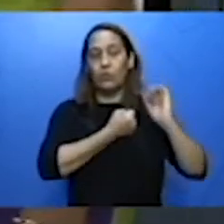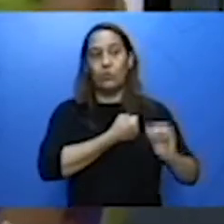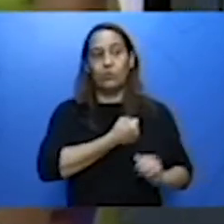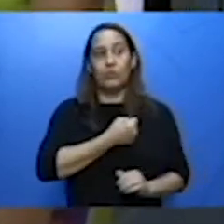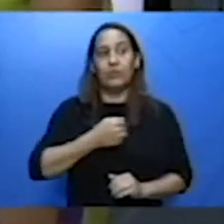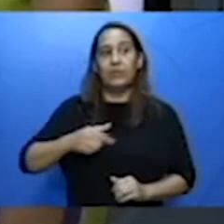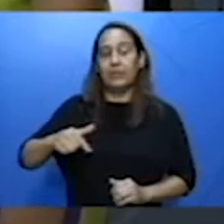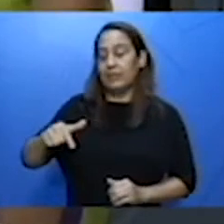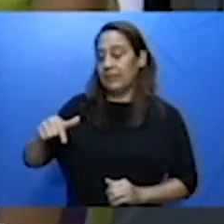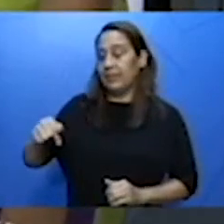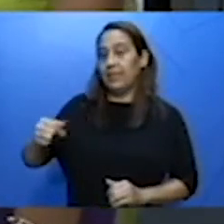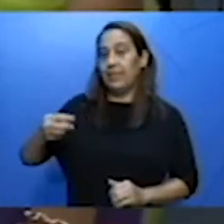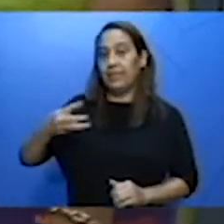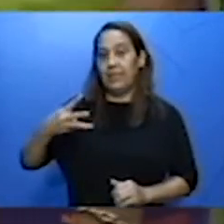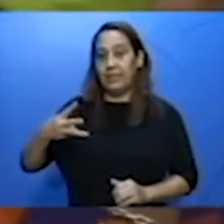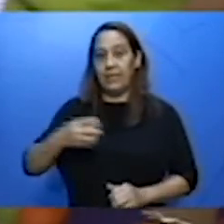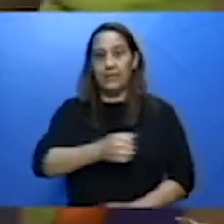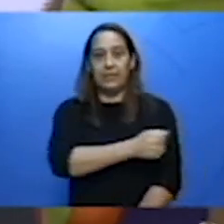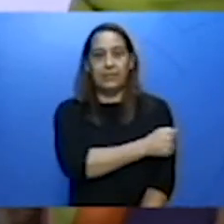do probleminha. Olha só,